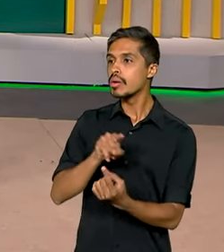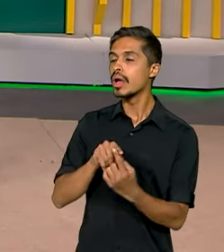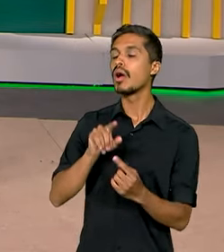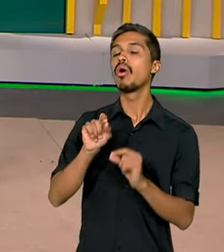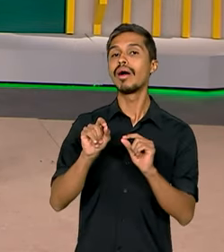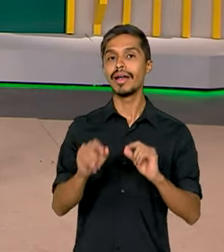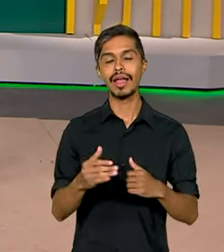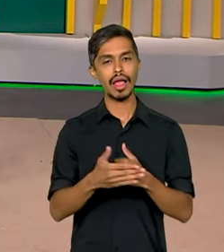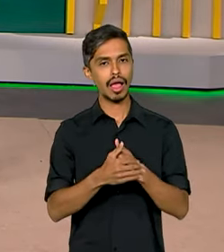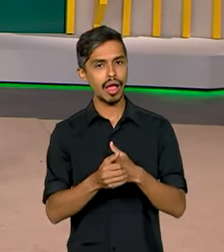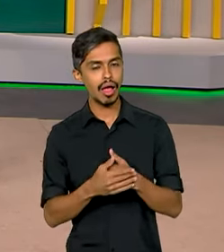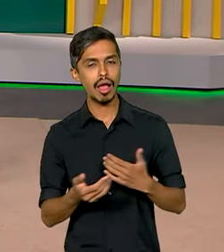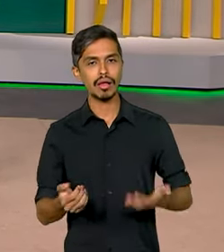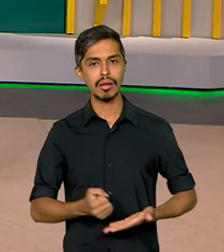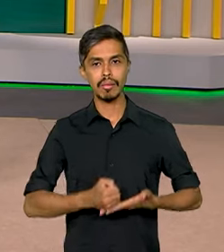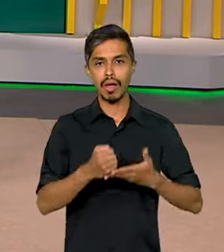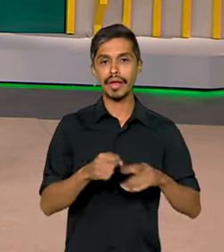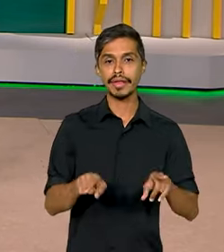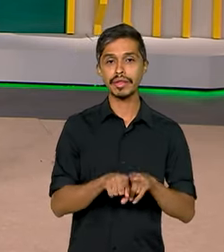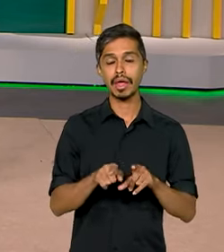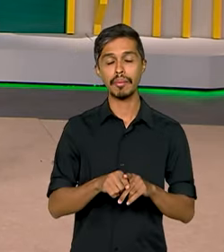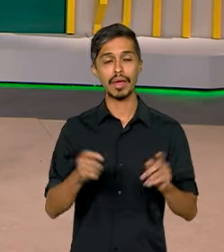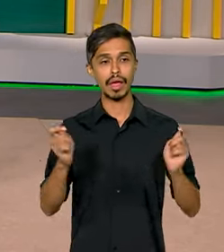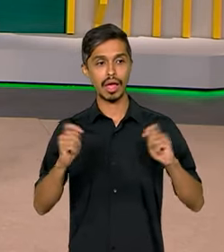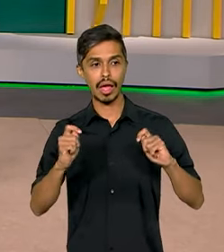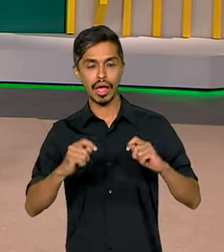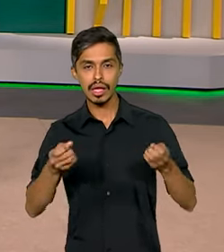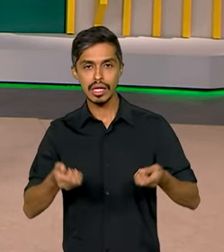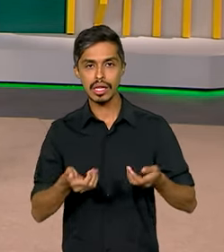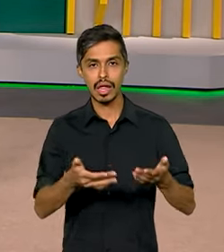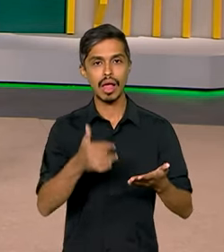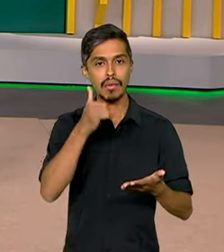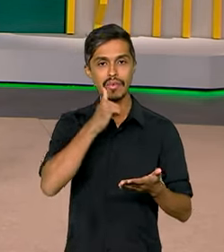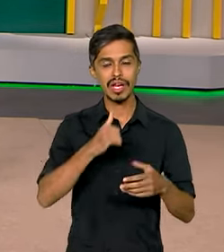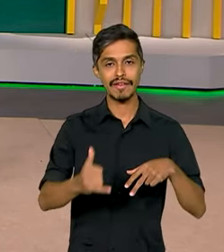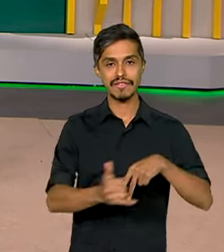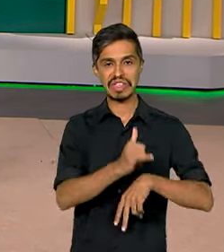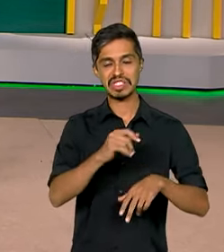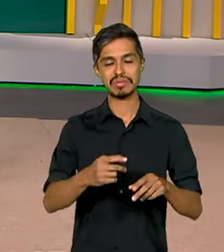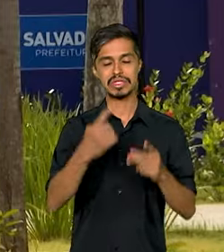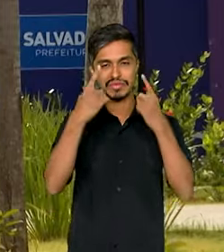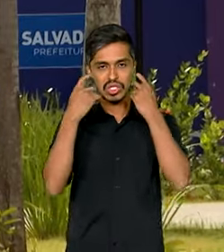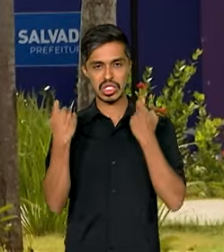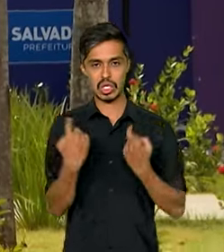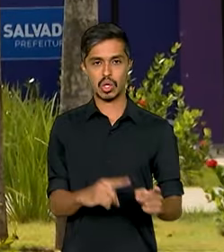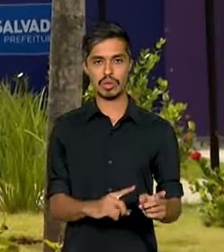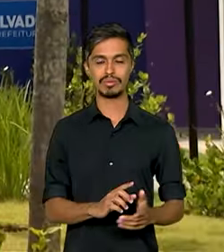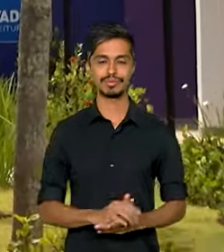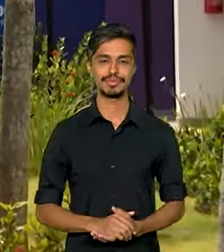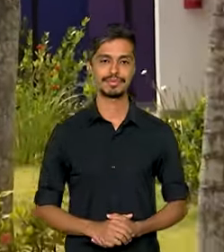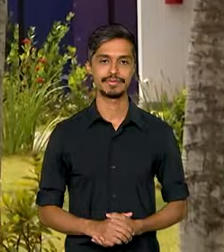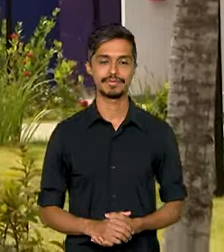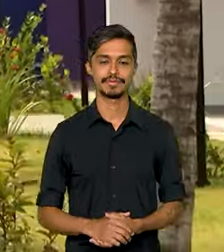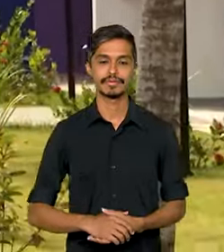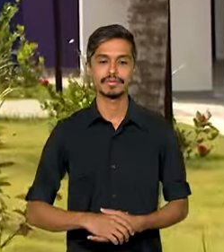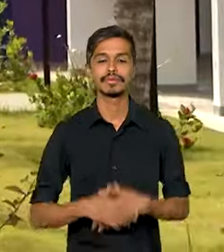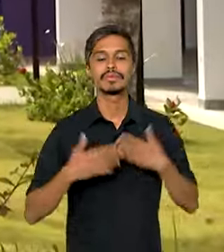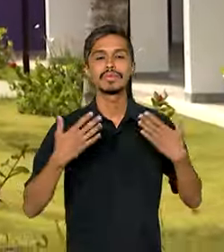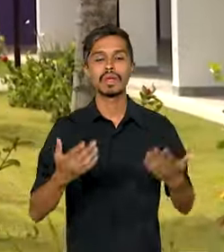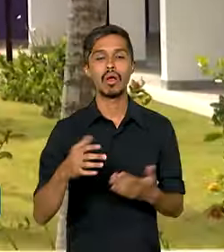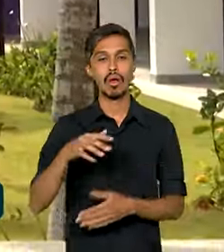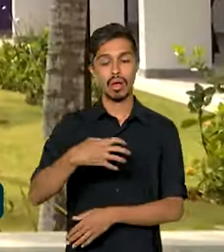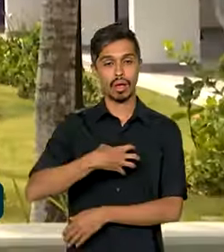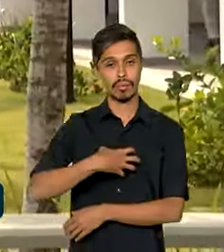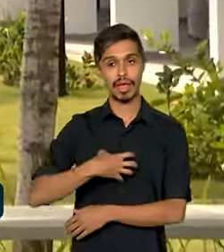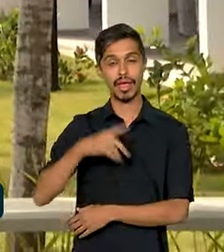acolher dar apoio e oferecer capacitação às Mulheres vítimas de violência A Bahia é